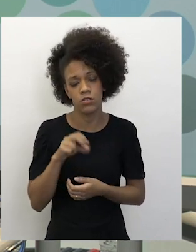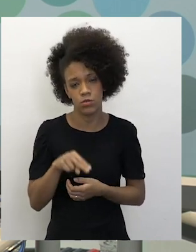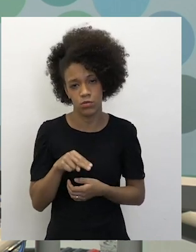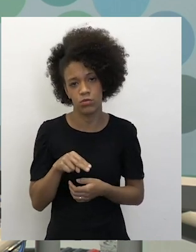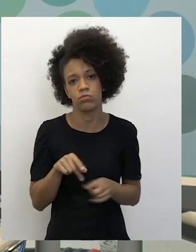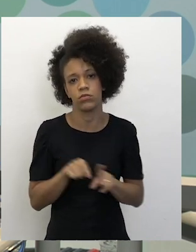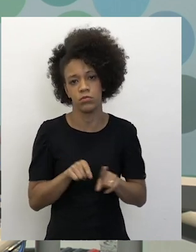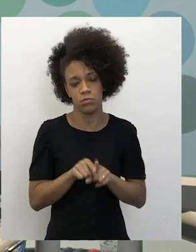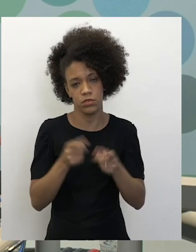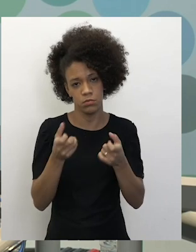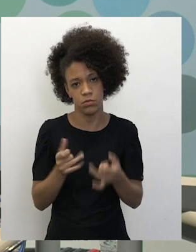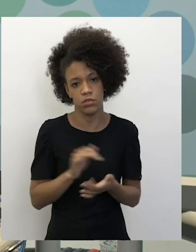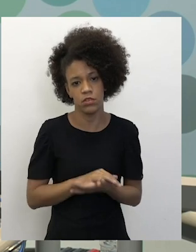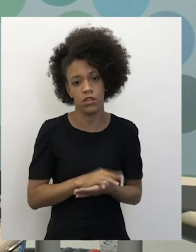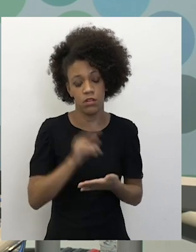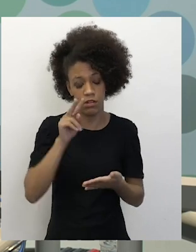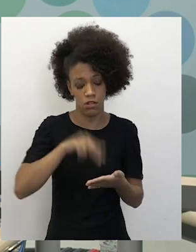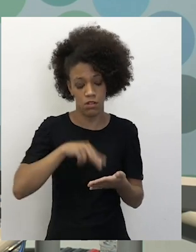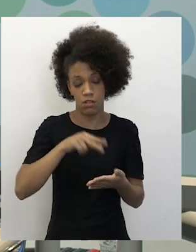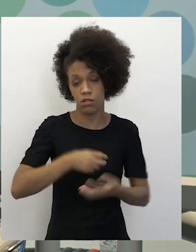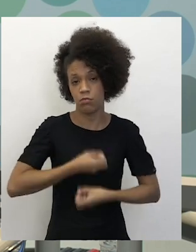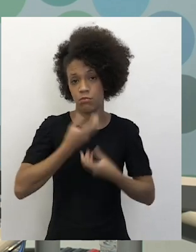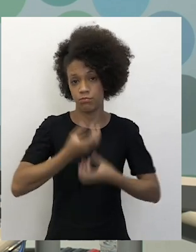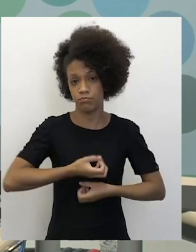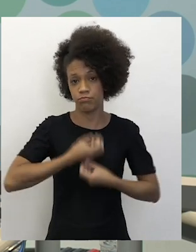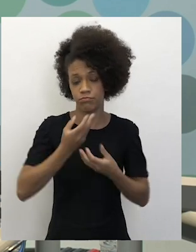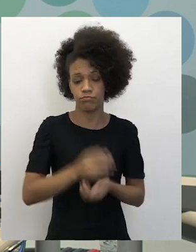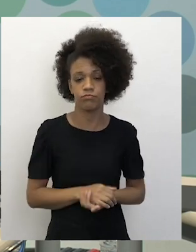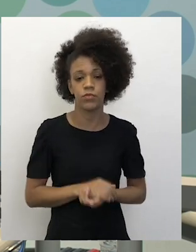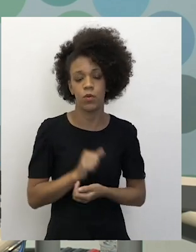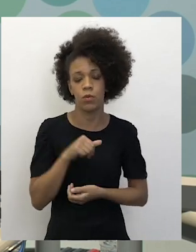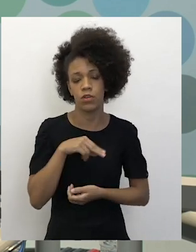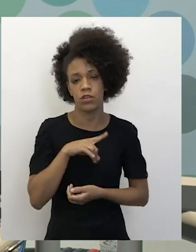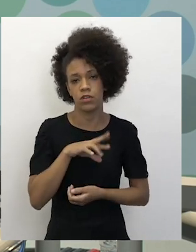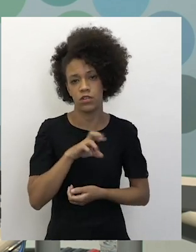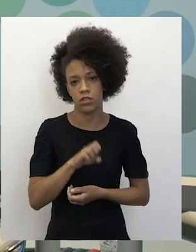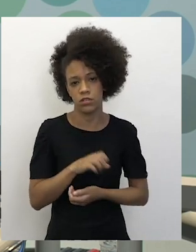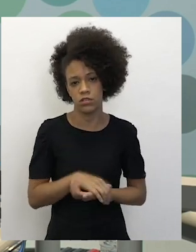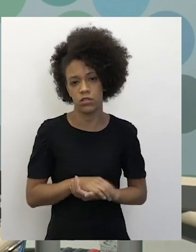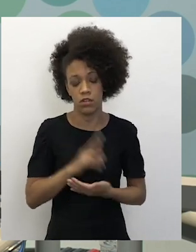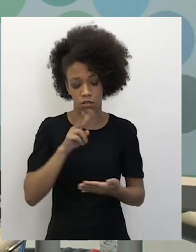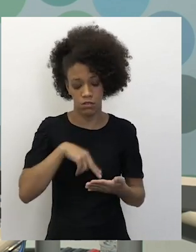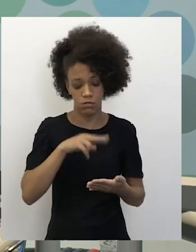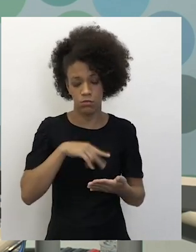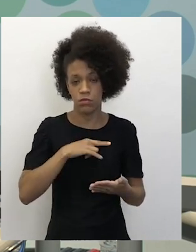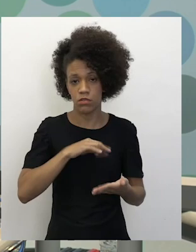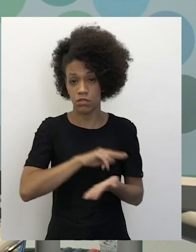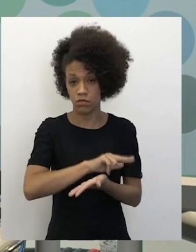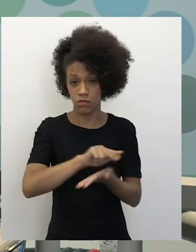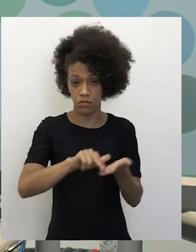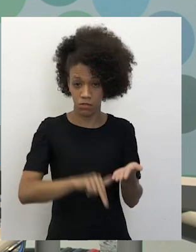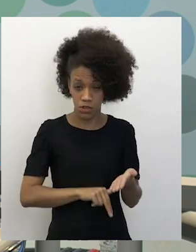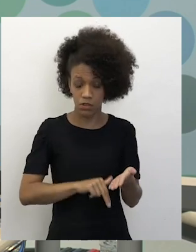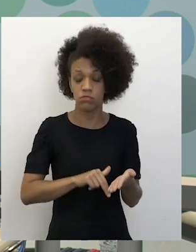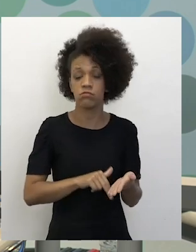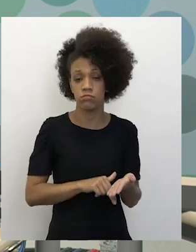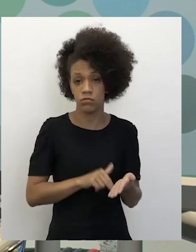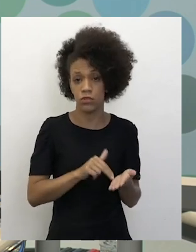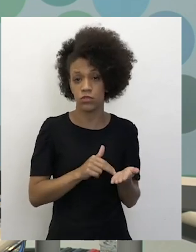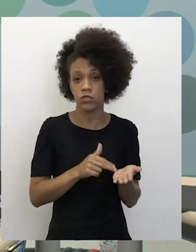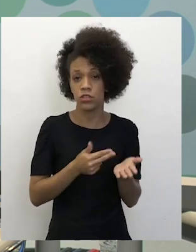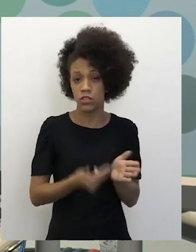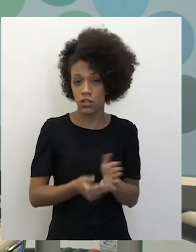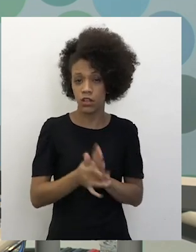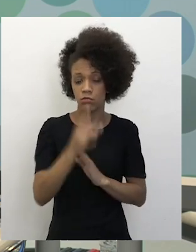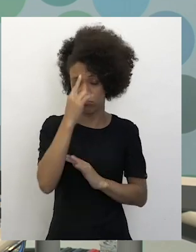também ler poemas a Marina fala André fala a leitura do que contém diversos gêneros sendo um texto